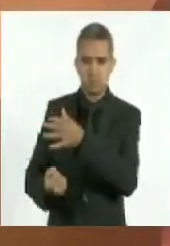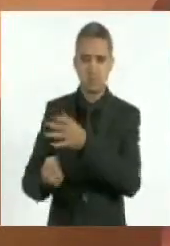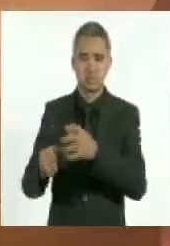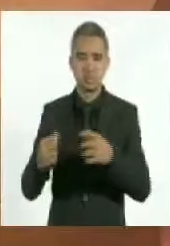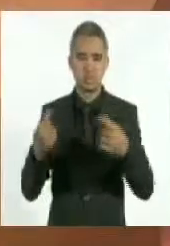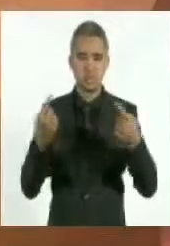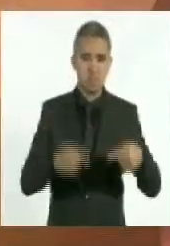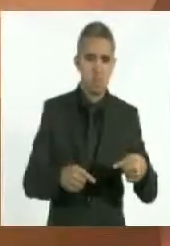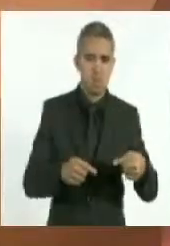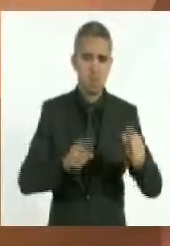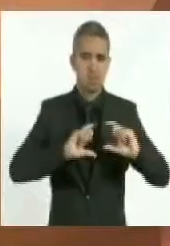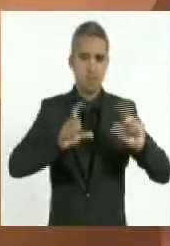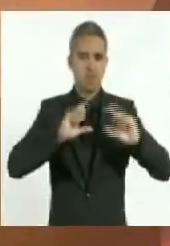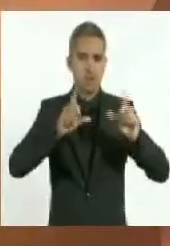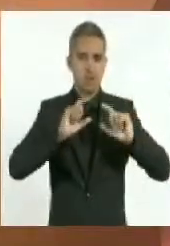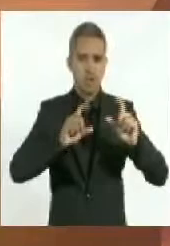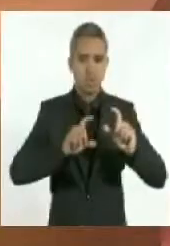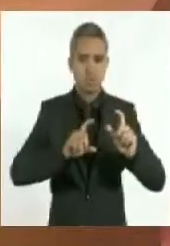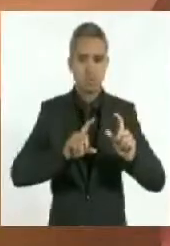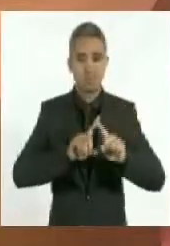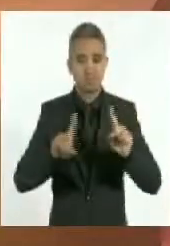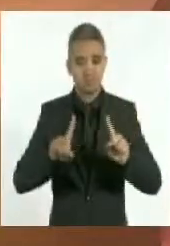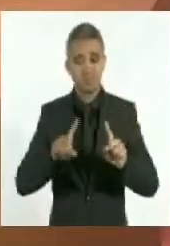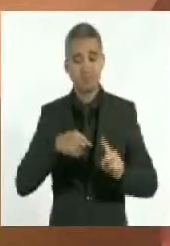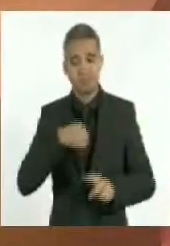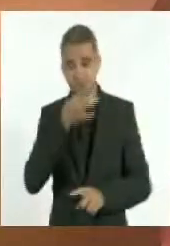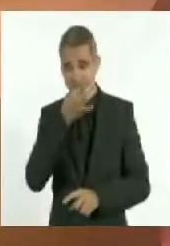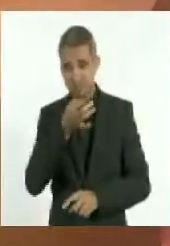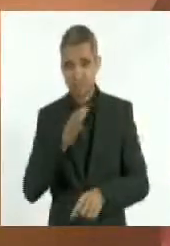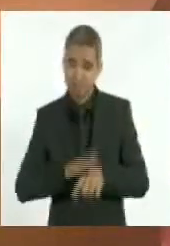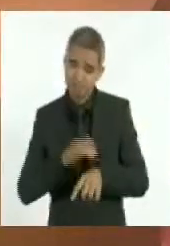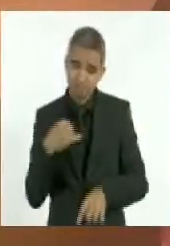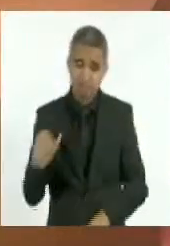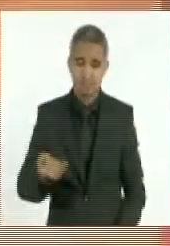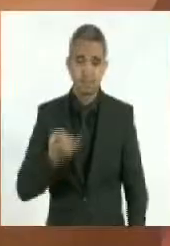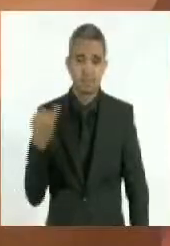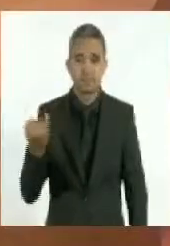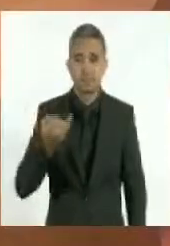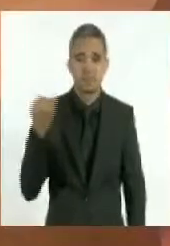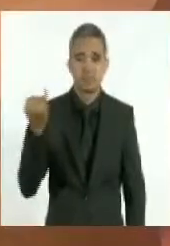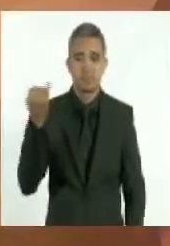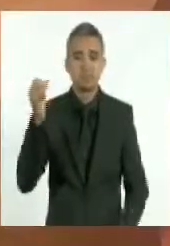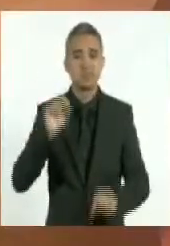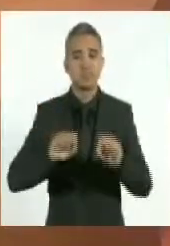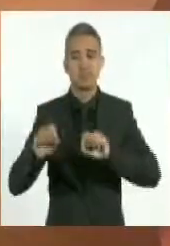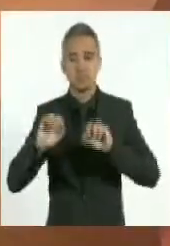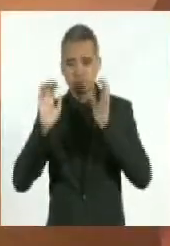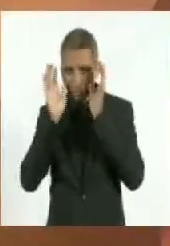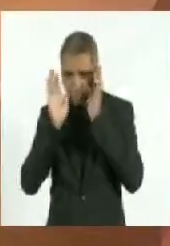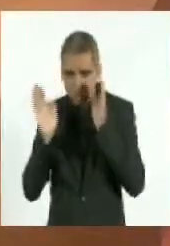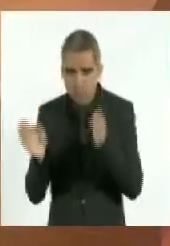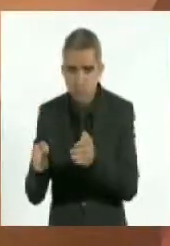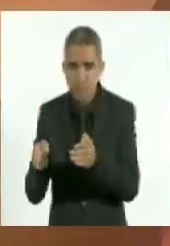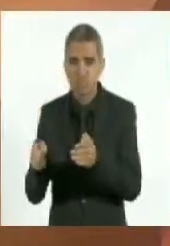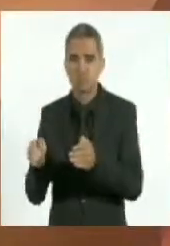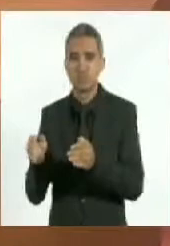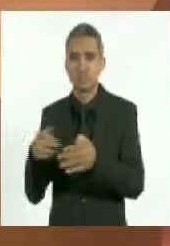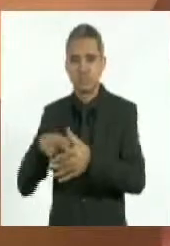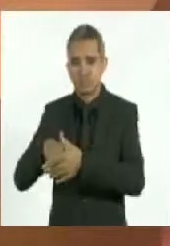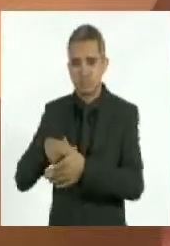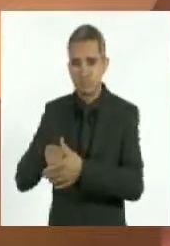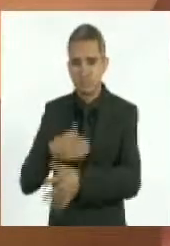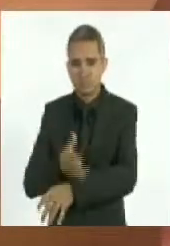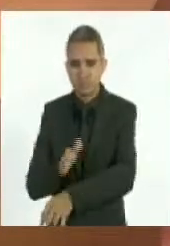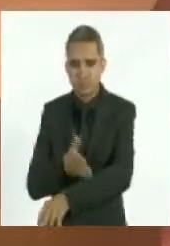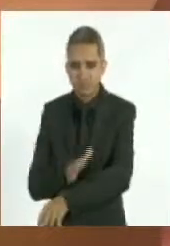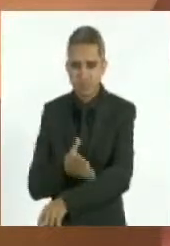Vôlei, mas eu acho que seria muito mais importante que a gente tivesse escolinhas, e conversava há pouco